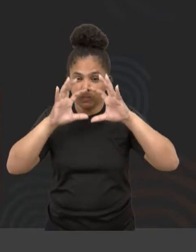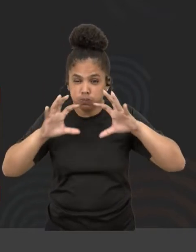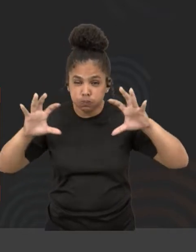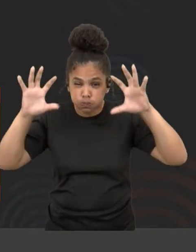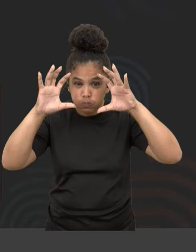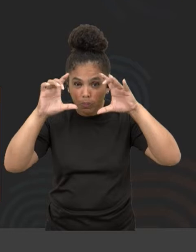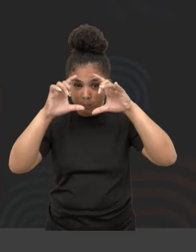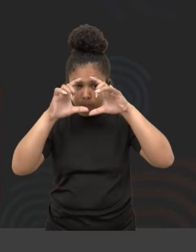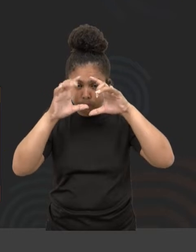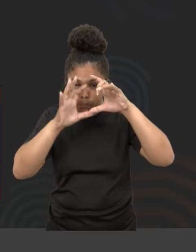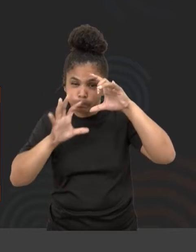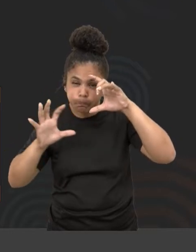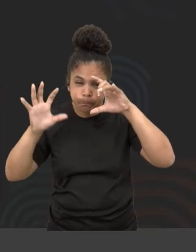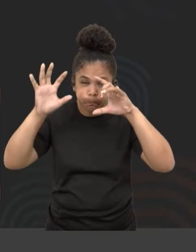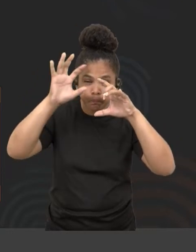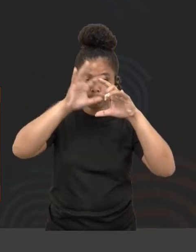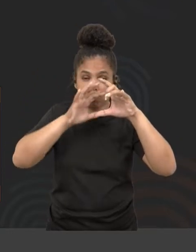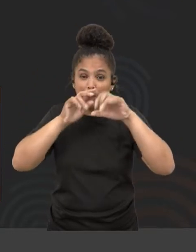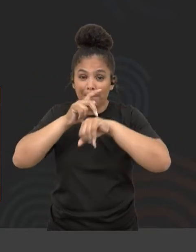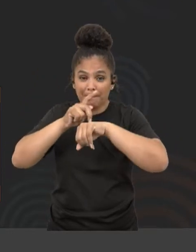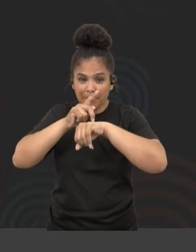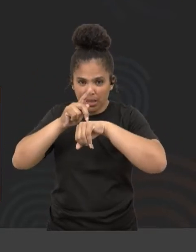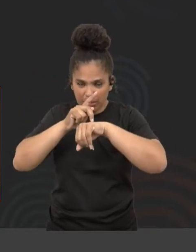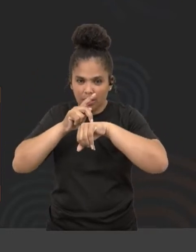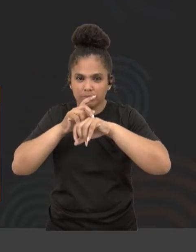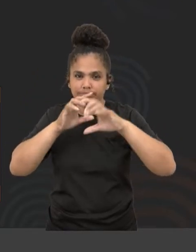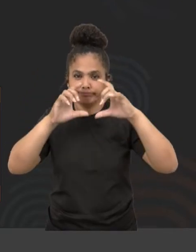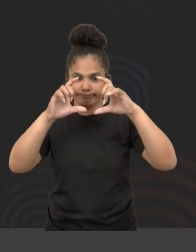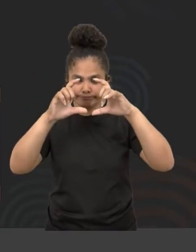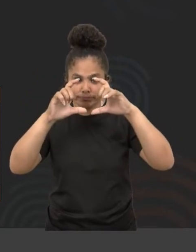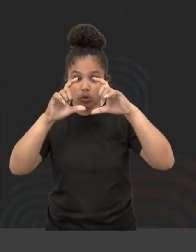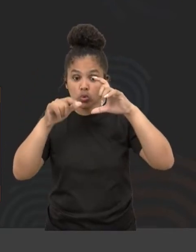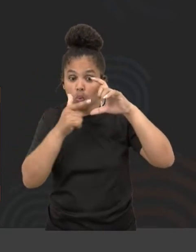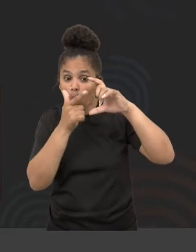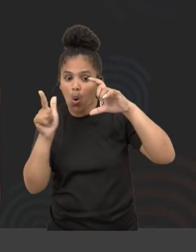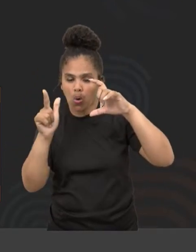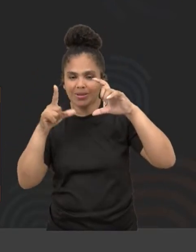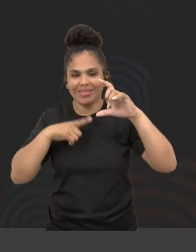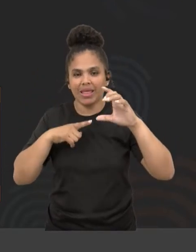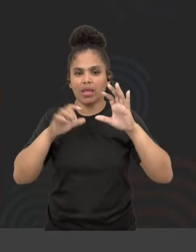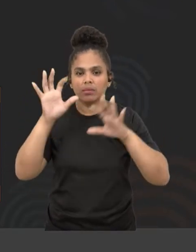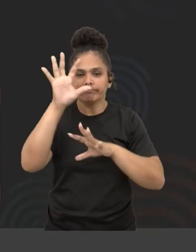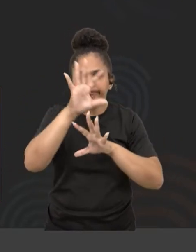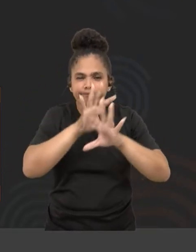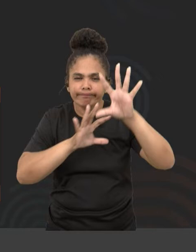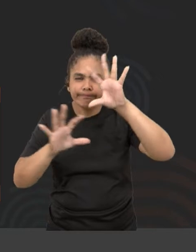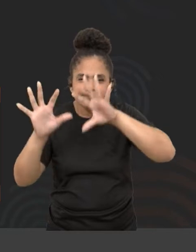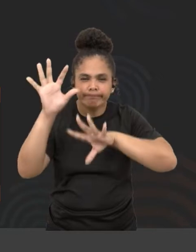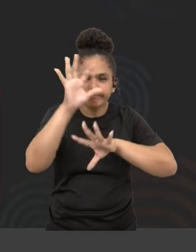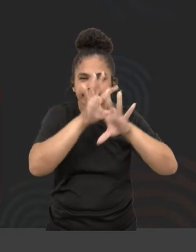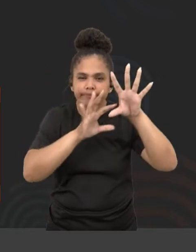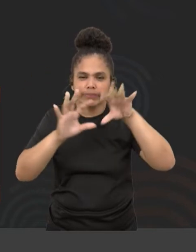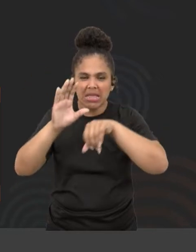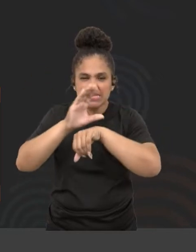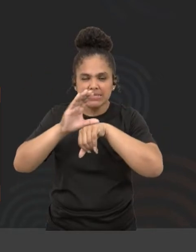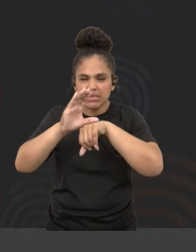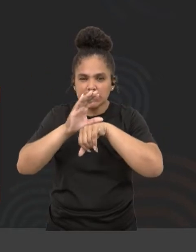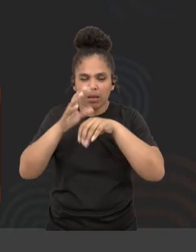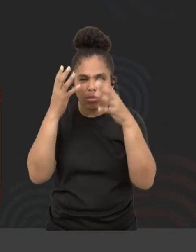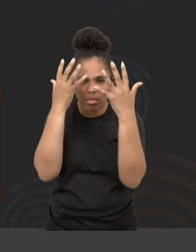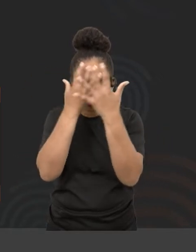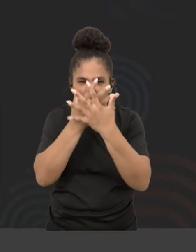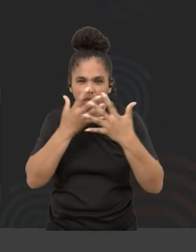visão do espectador. No outro exemplo, tem uma nuvem meio cinzenta, atrapalhando a